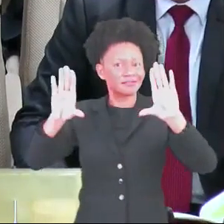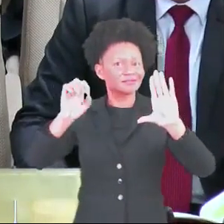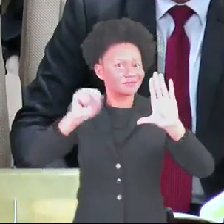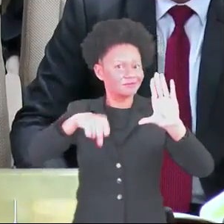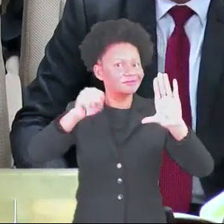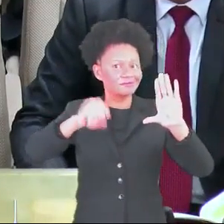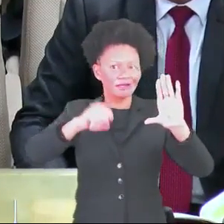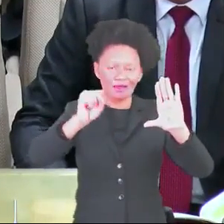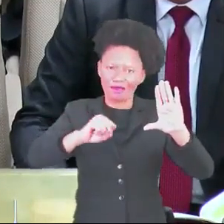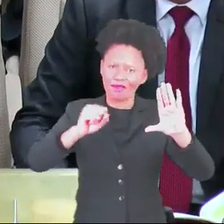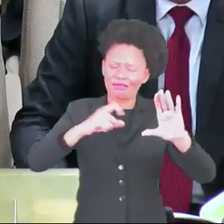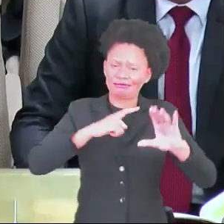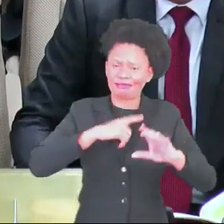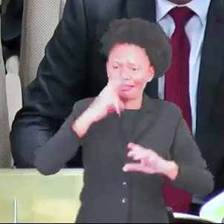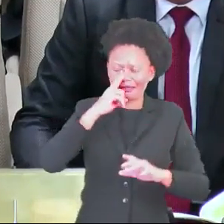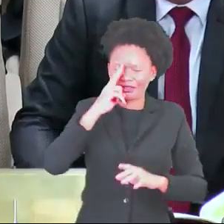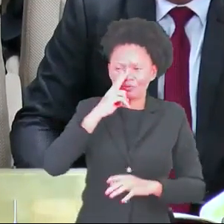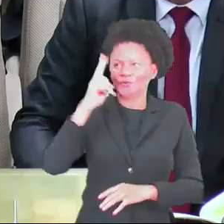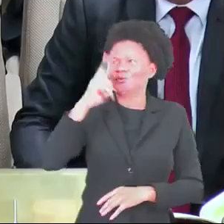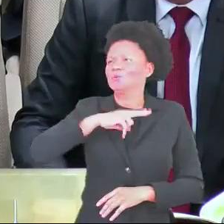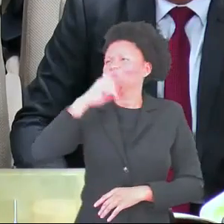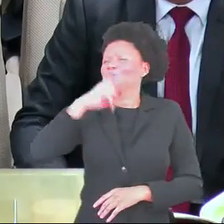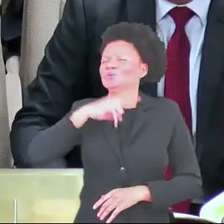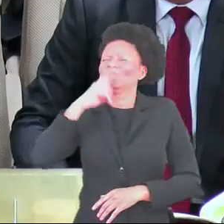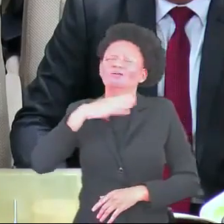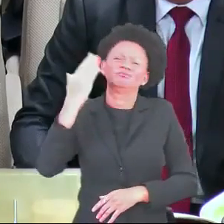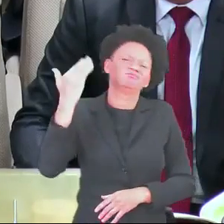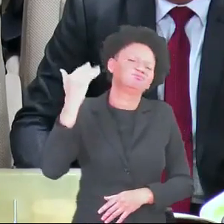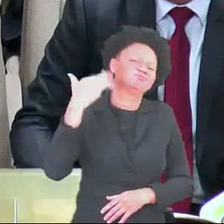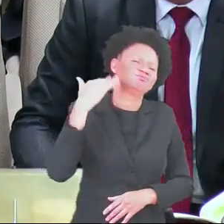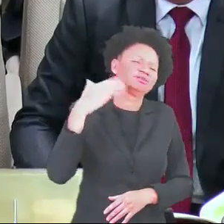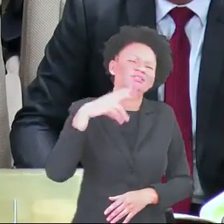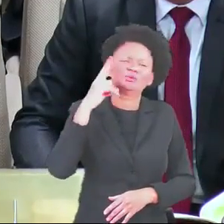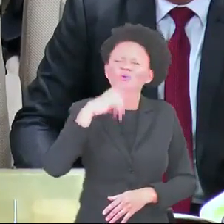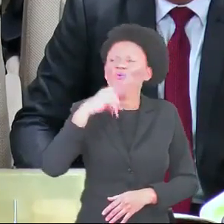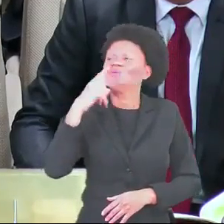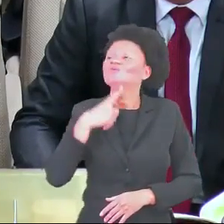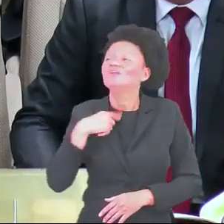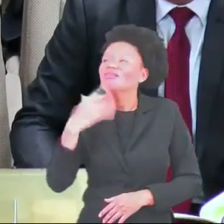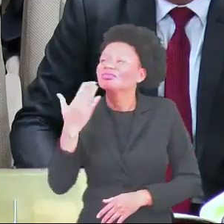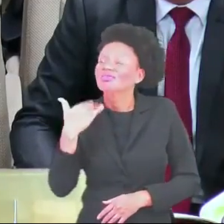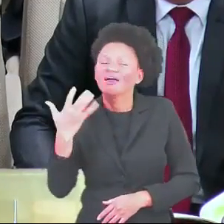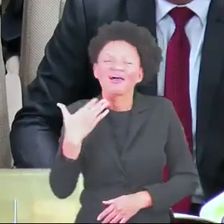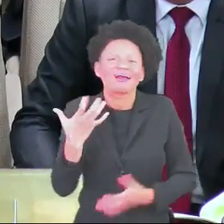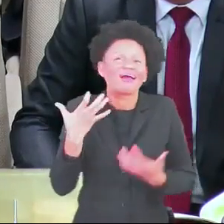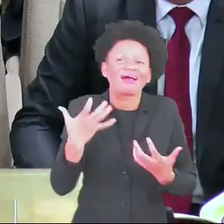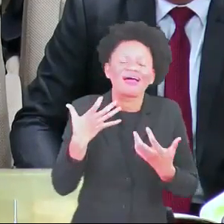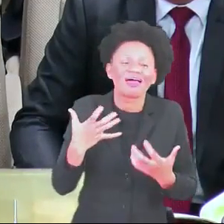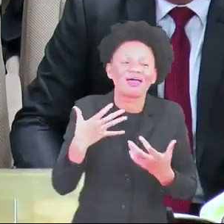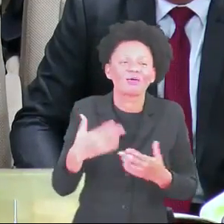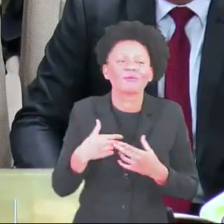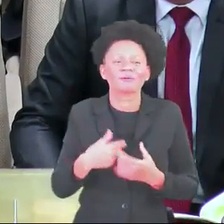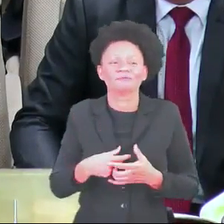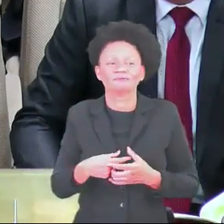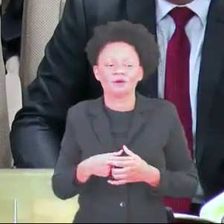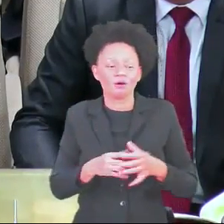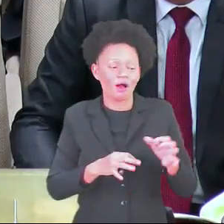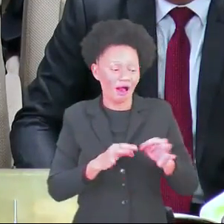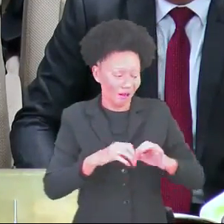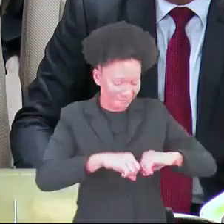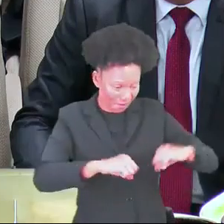Tem muito crente apressando a sua passagem aqui, porque fala, eu estou com vontade para o céu, vontade para o céu. Disfarça a sua mala.